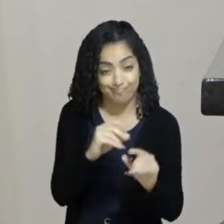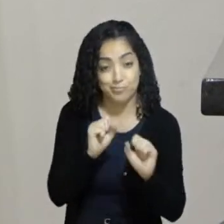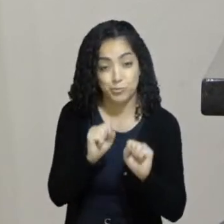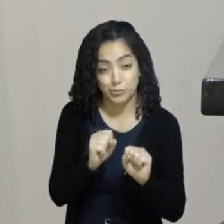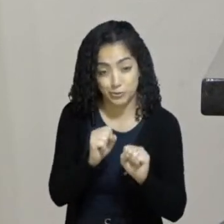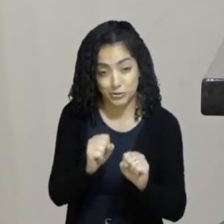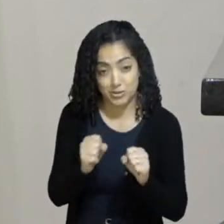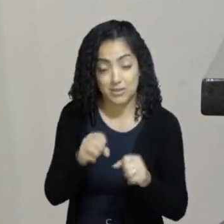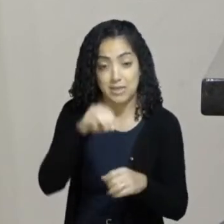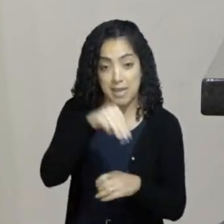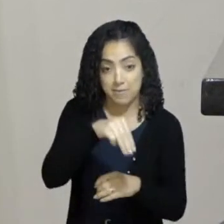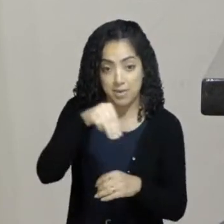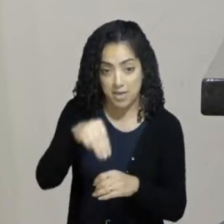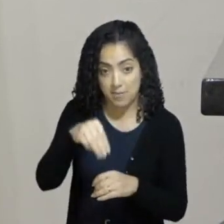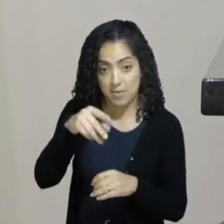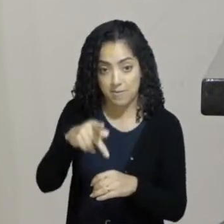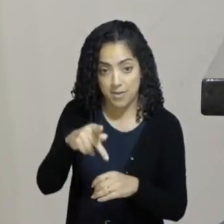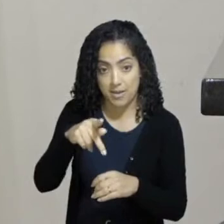mnpct